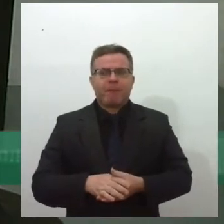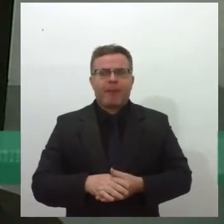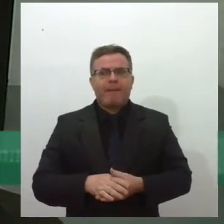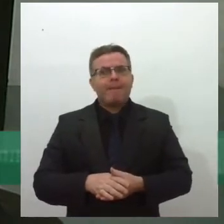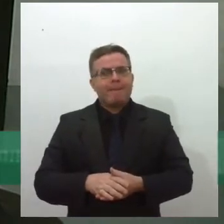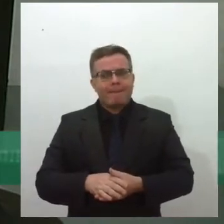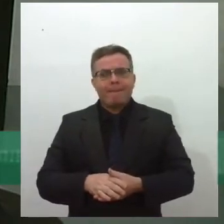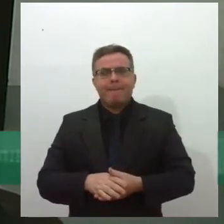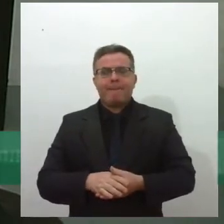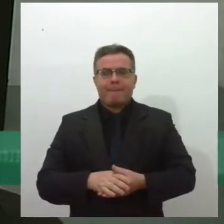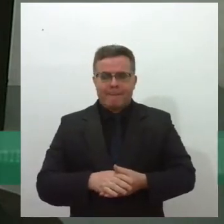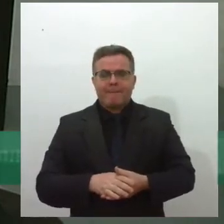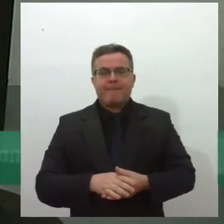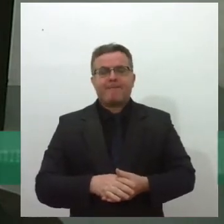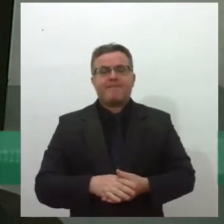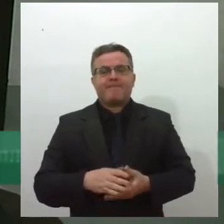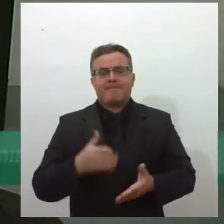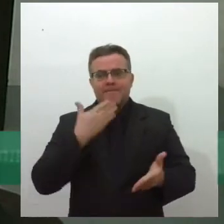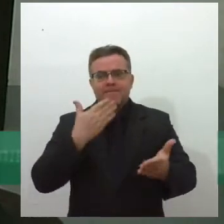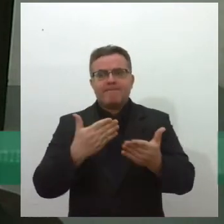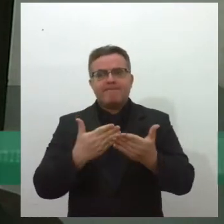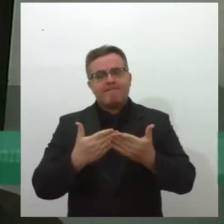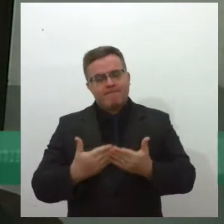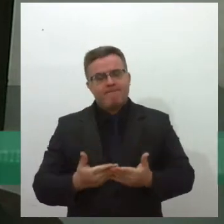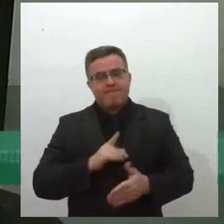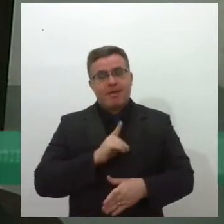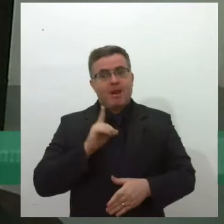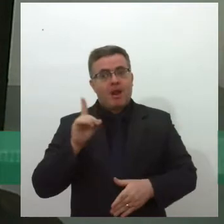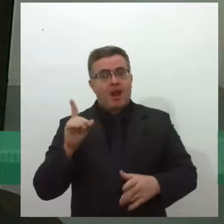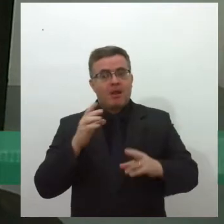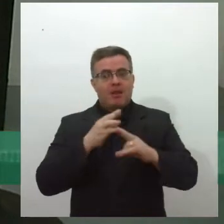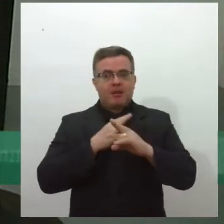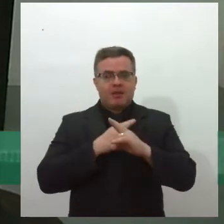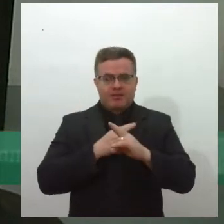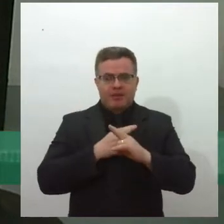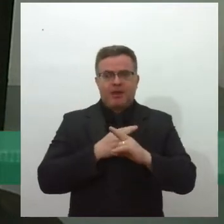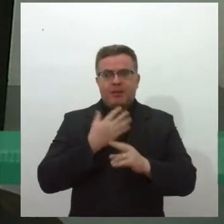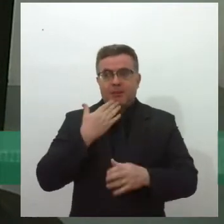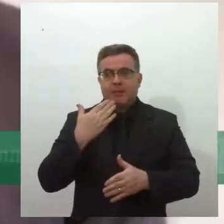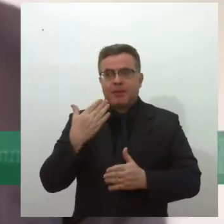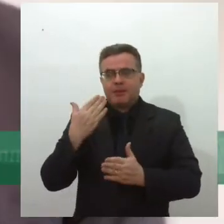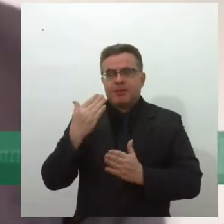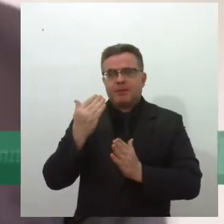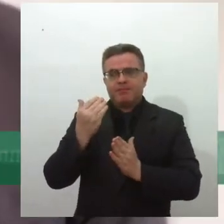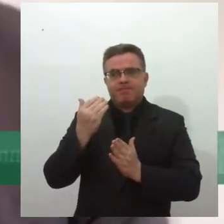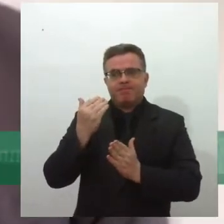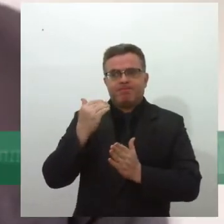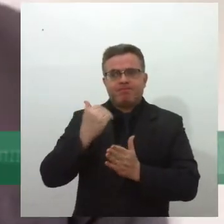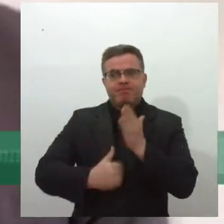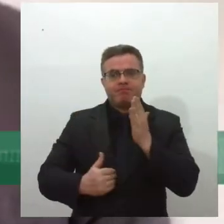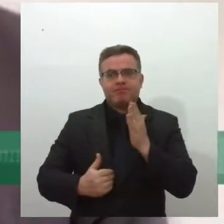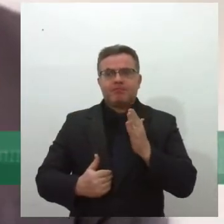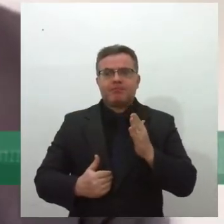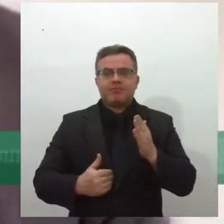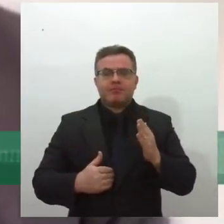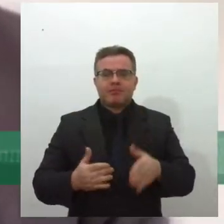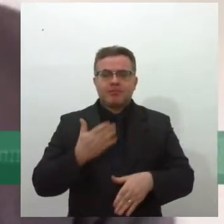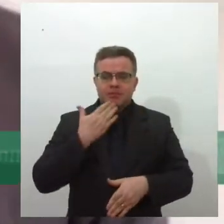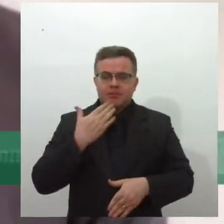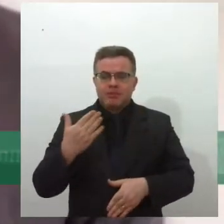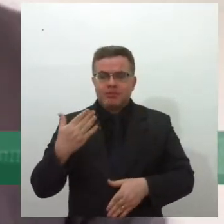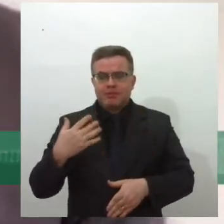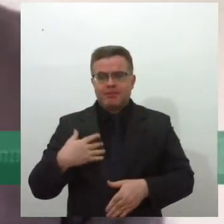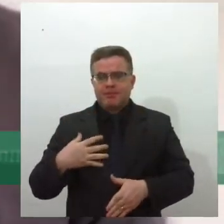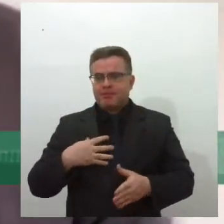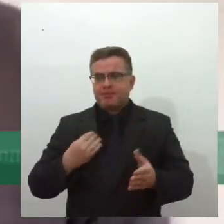Você precisa fazer um requerimento lá na Receita Federal de isenção, né? A partir do momento que você se enquadra no